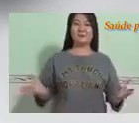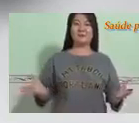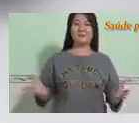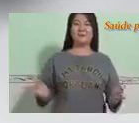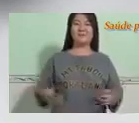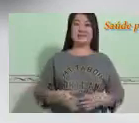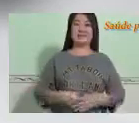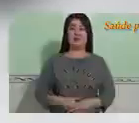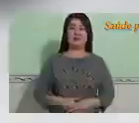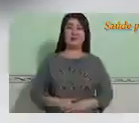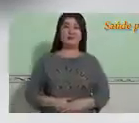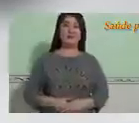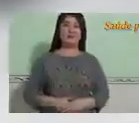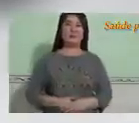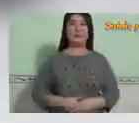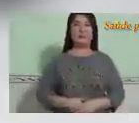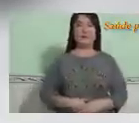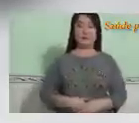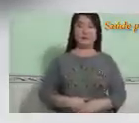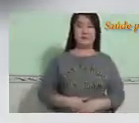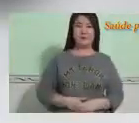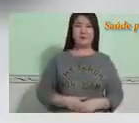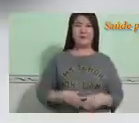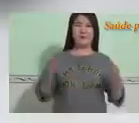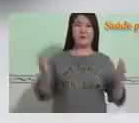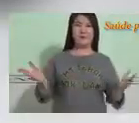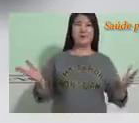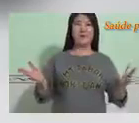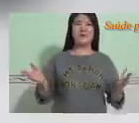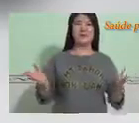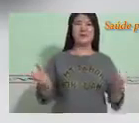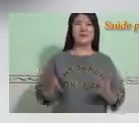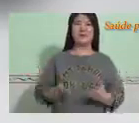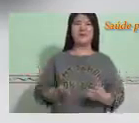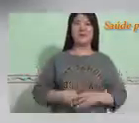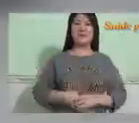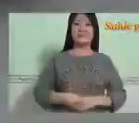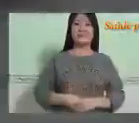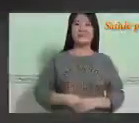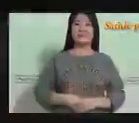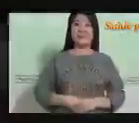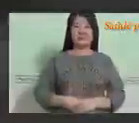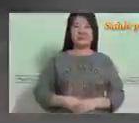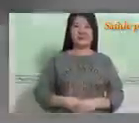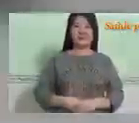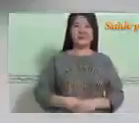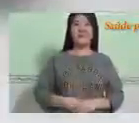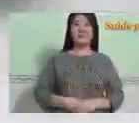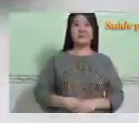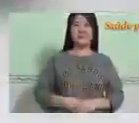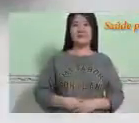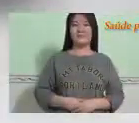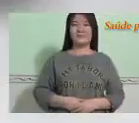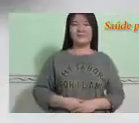Mesmo tendo todos os cuidados ao limpar o piercing, podem surgir alguns sinais que indicam que a pele em volta